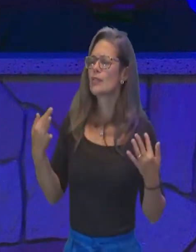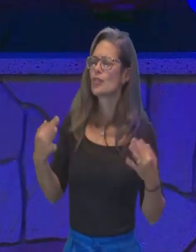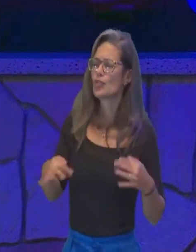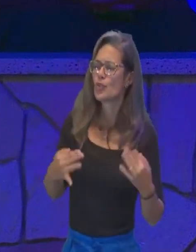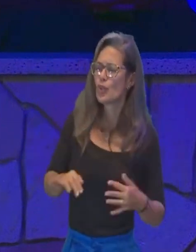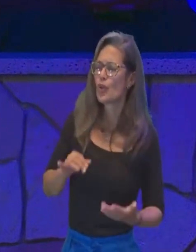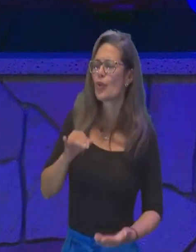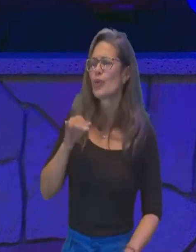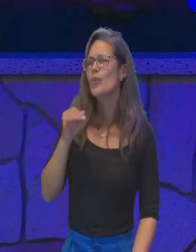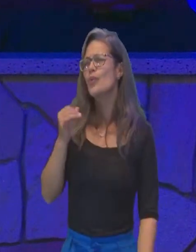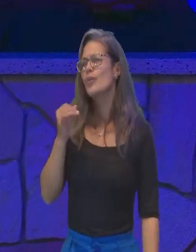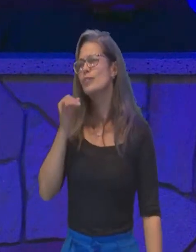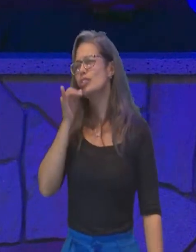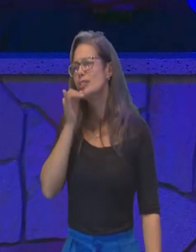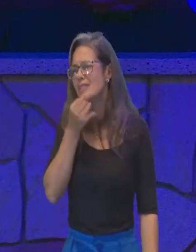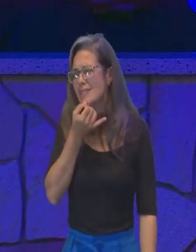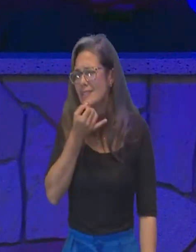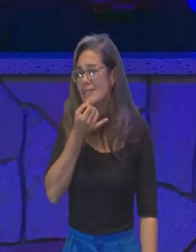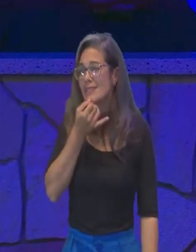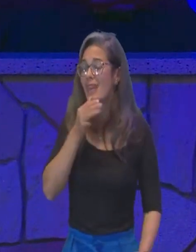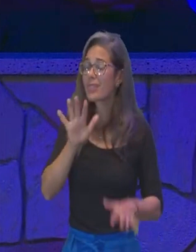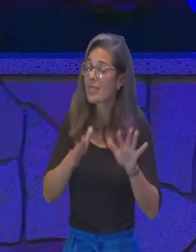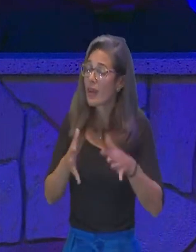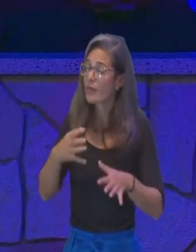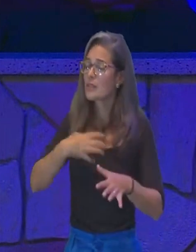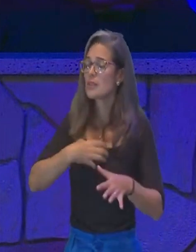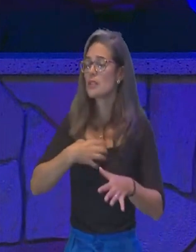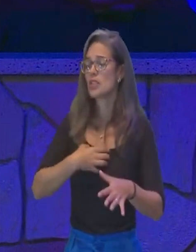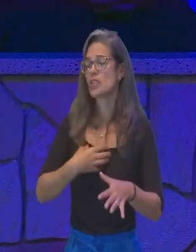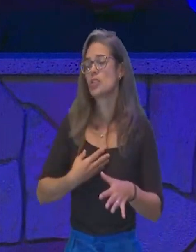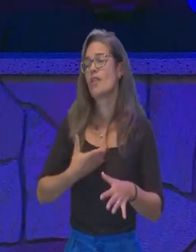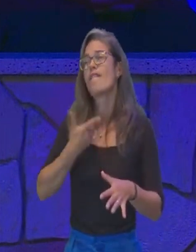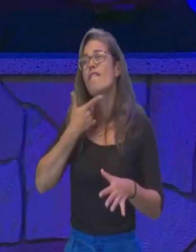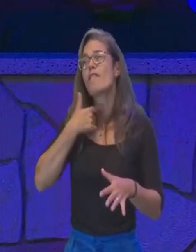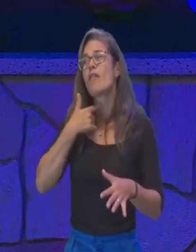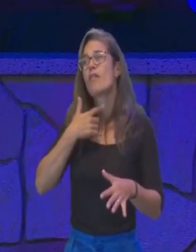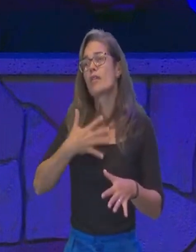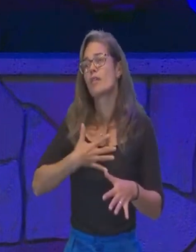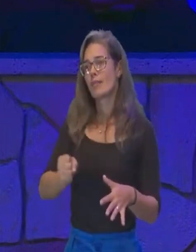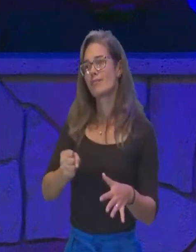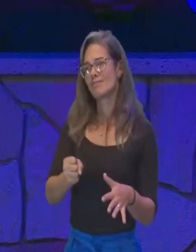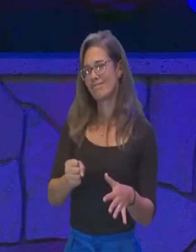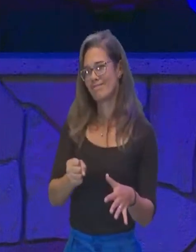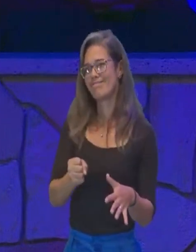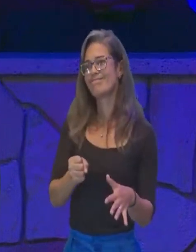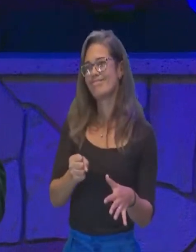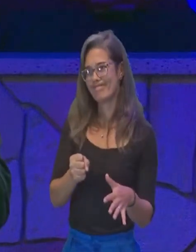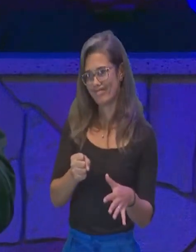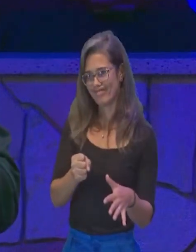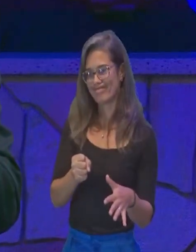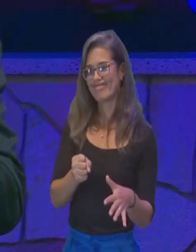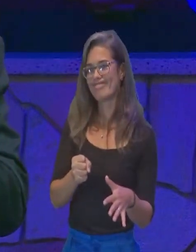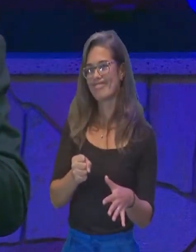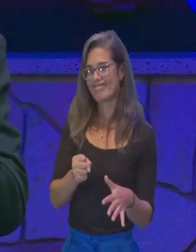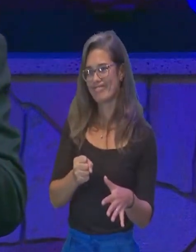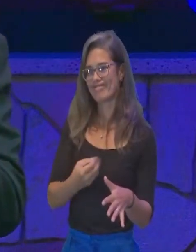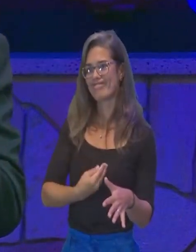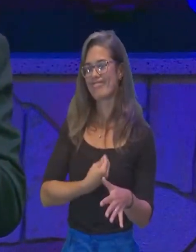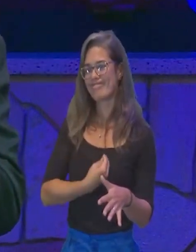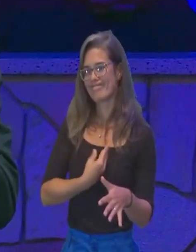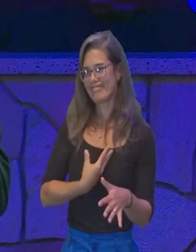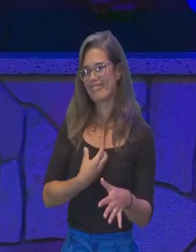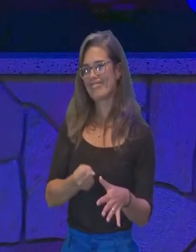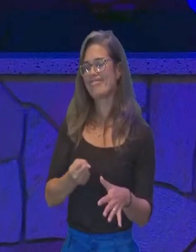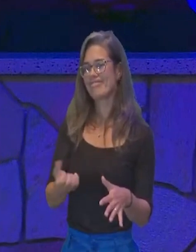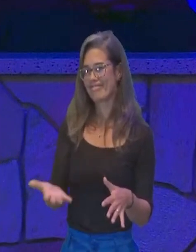estão passando pelo seu coração por conta desta vida corrida, cheia de estresse, cheia de desafios, como era para